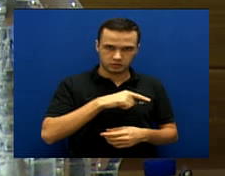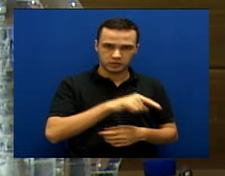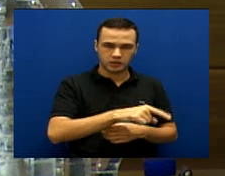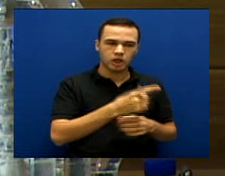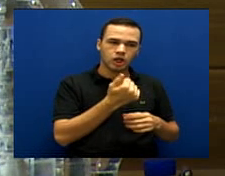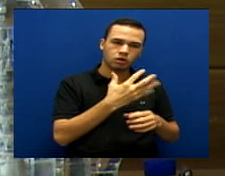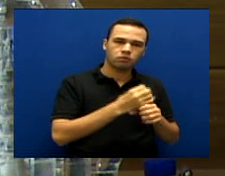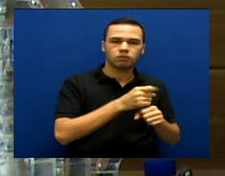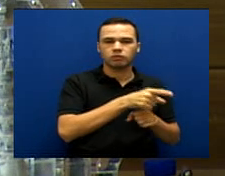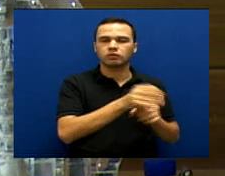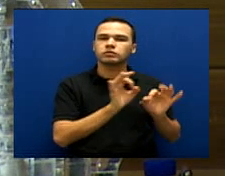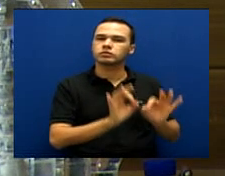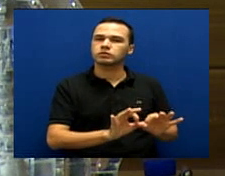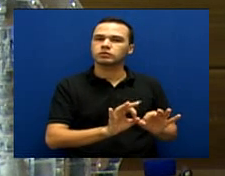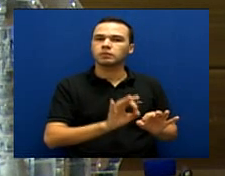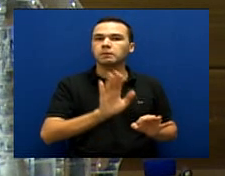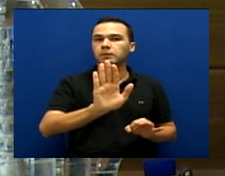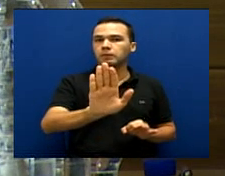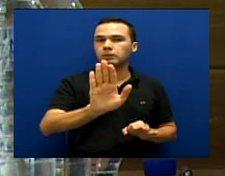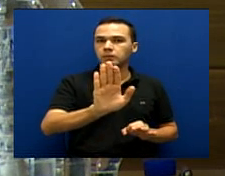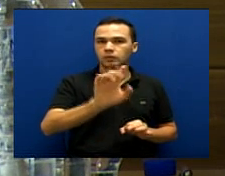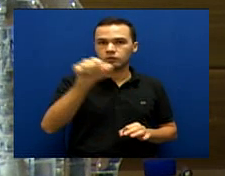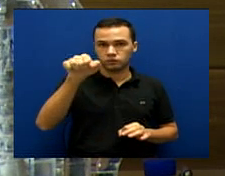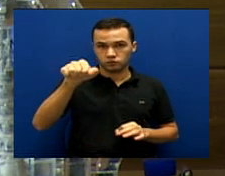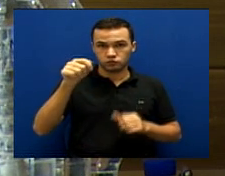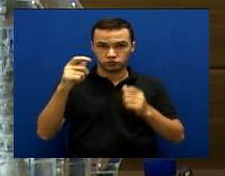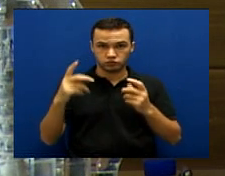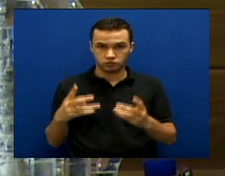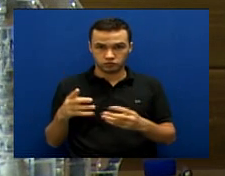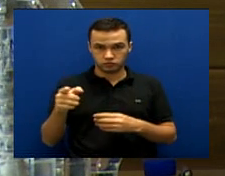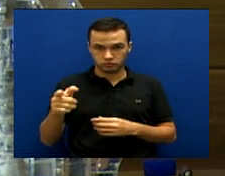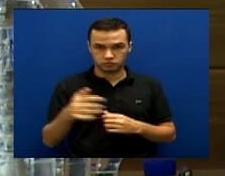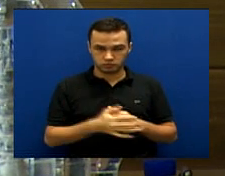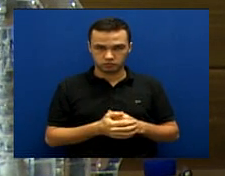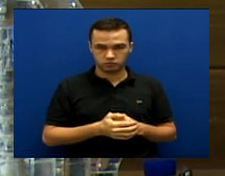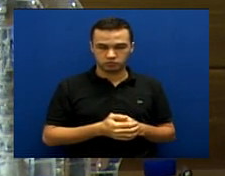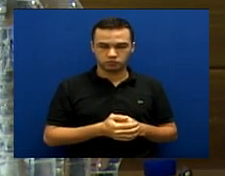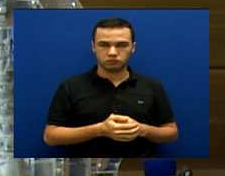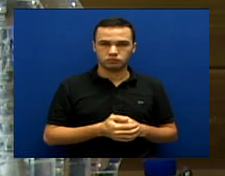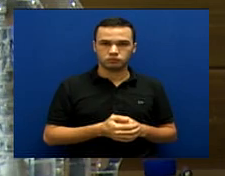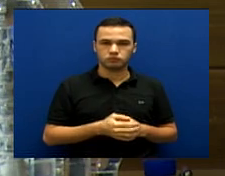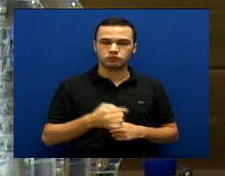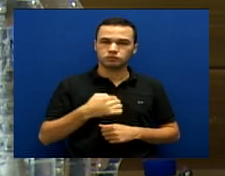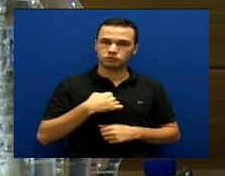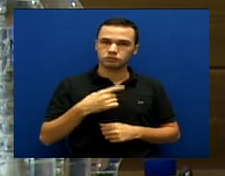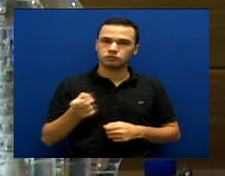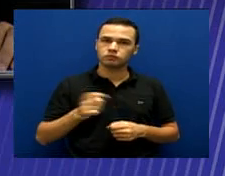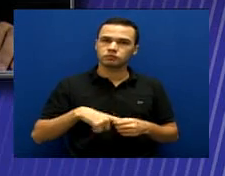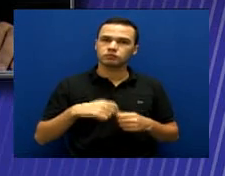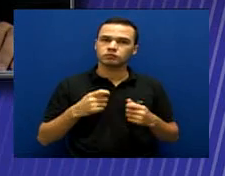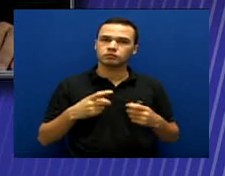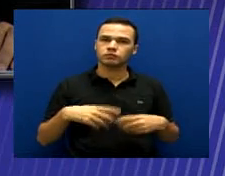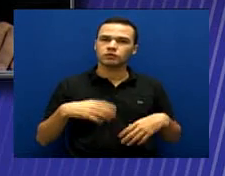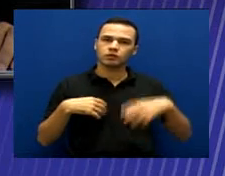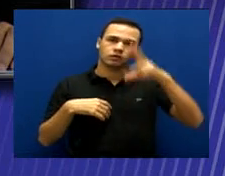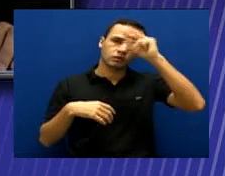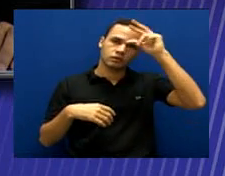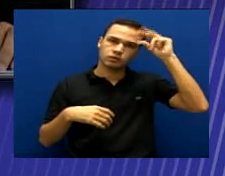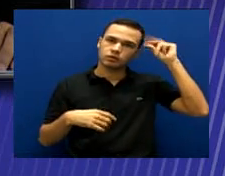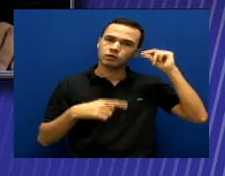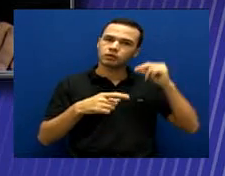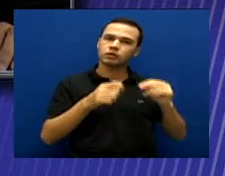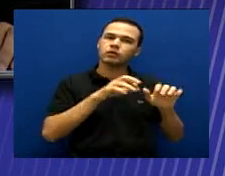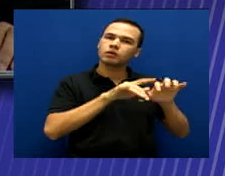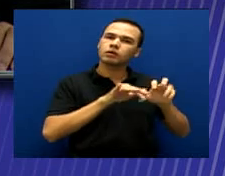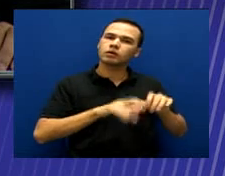está correto agora veja essa situação só está nos colocando e aí eu volto a me disse que o prefeito vai apresentar um relatório